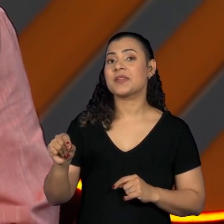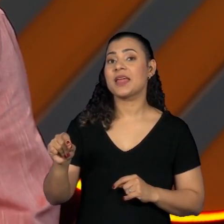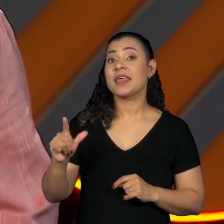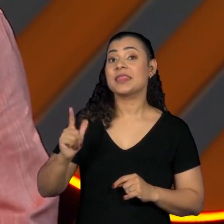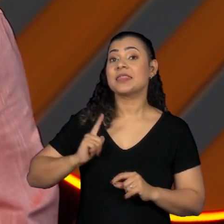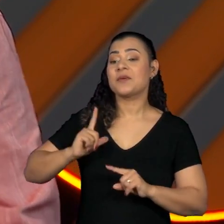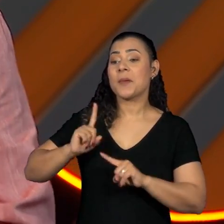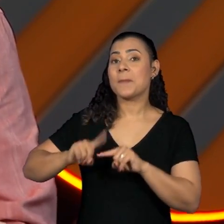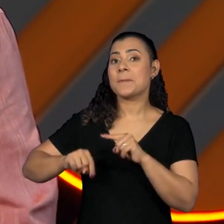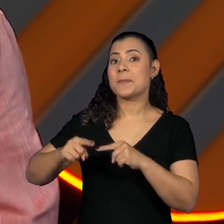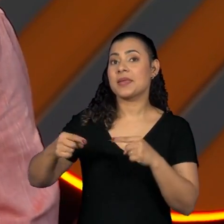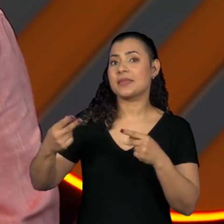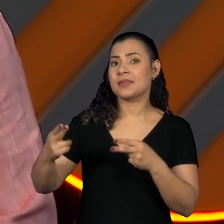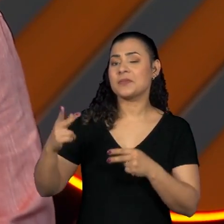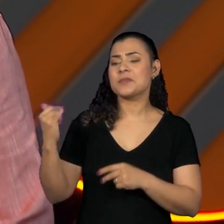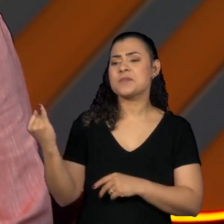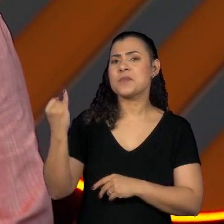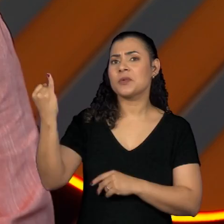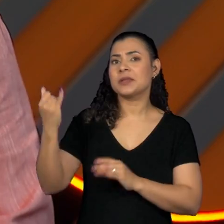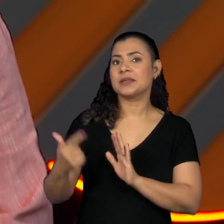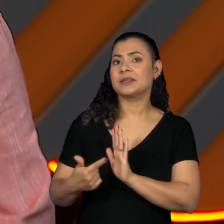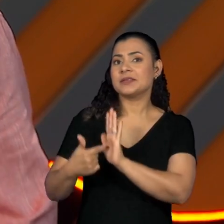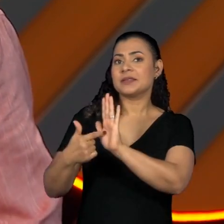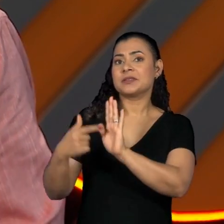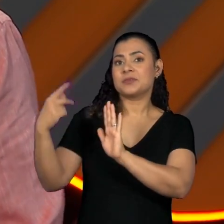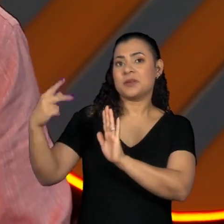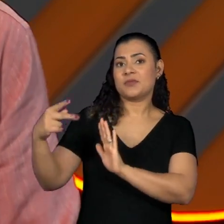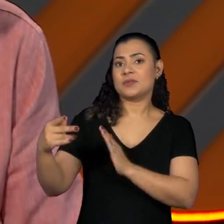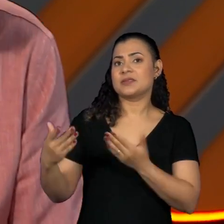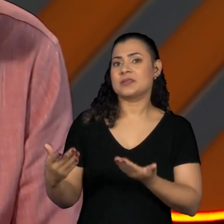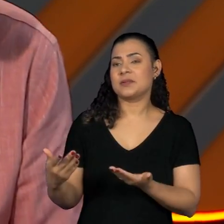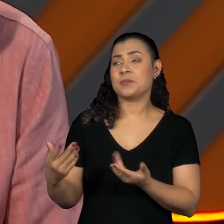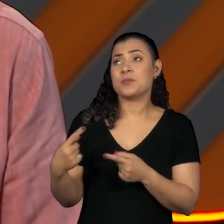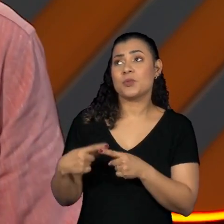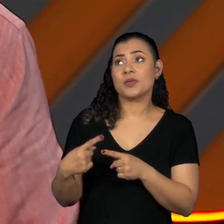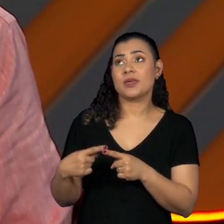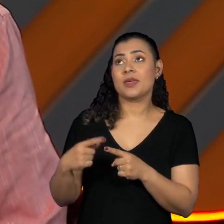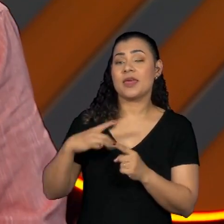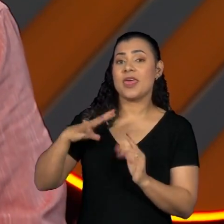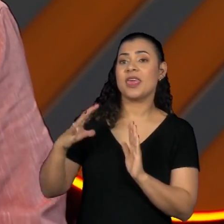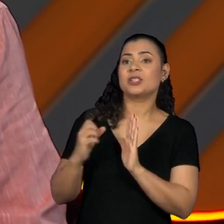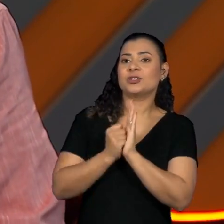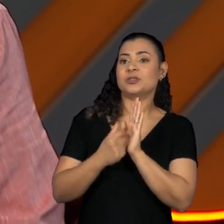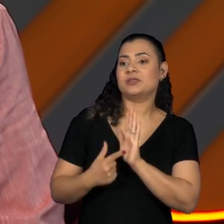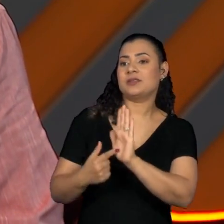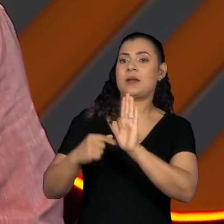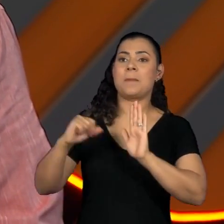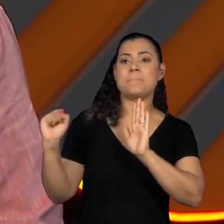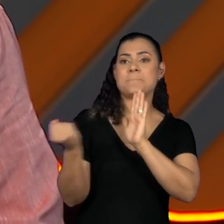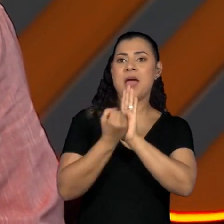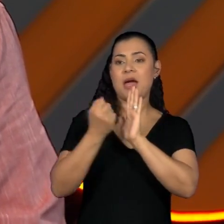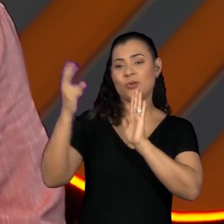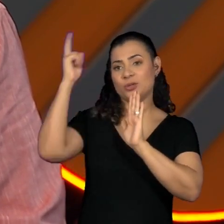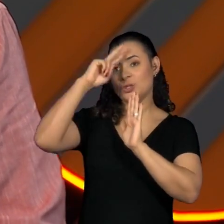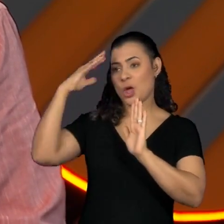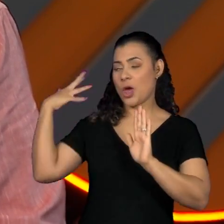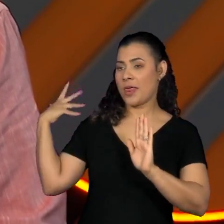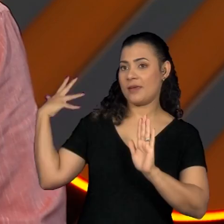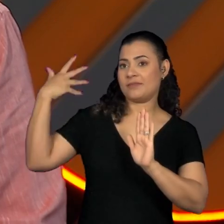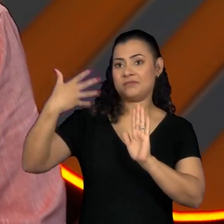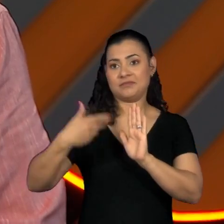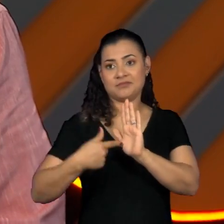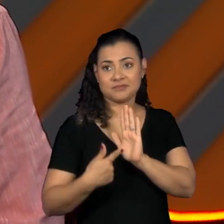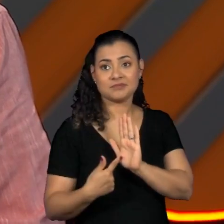um objeto que é muito importante para você, porque registra a sua história, que